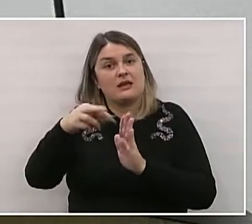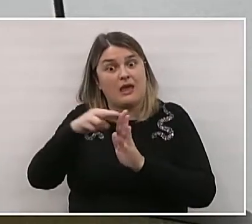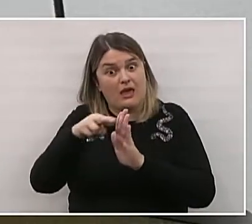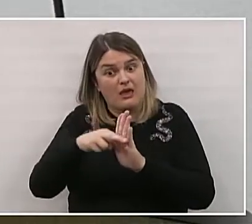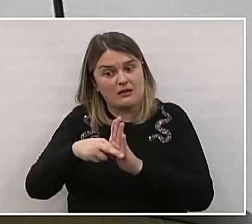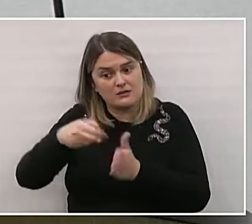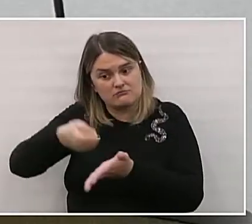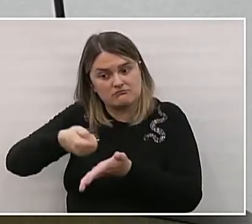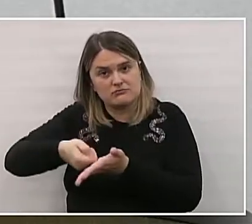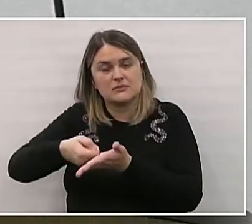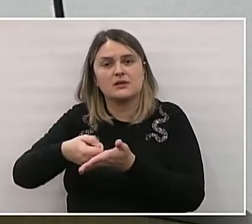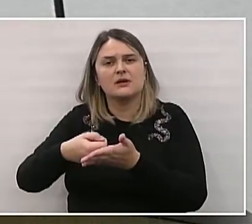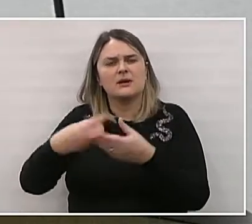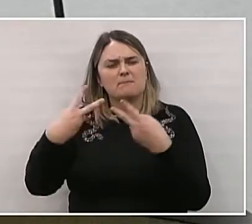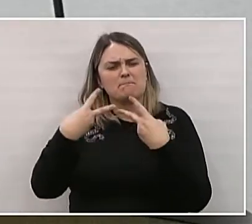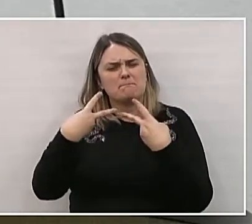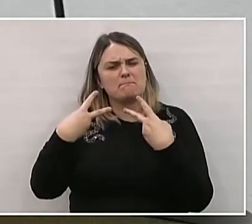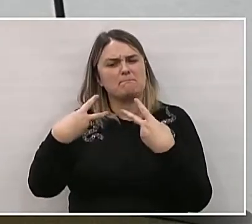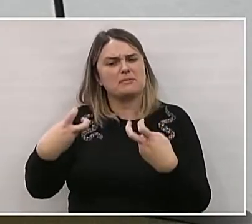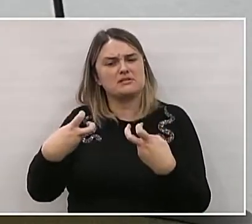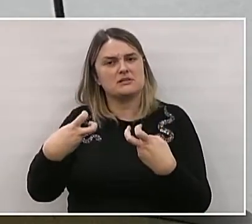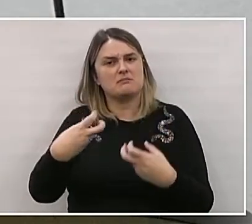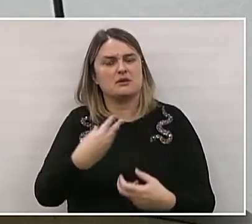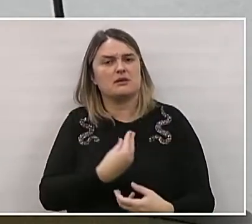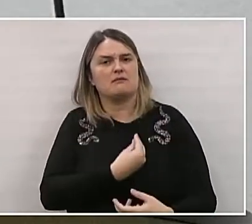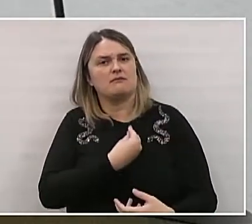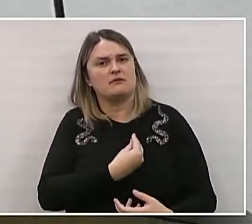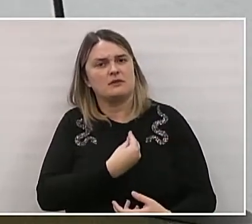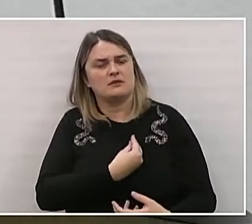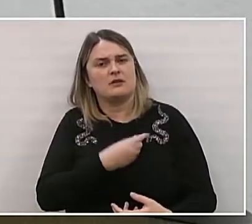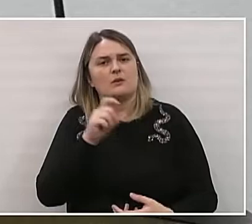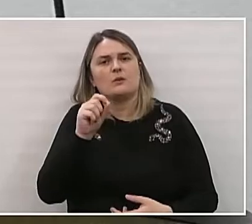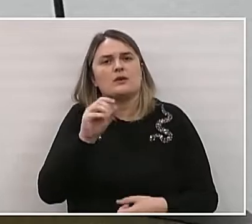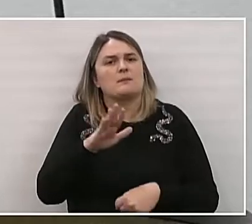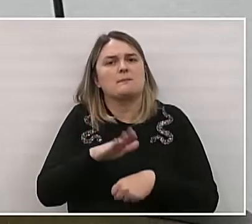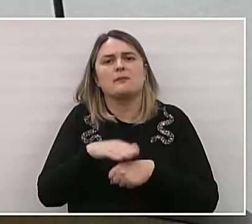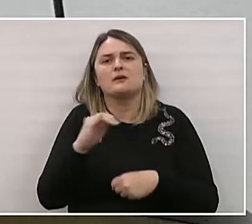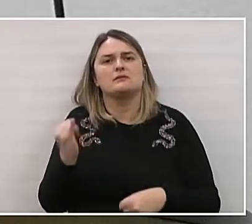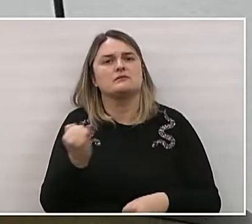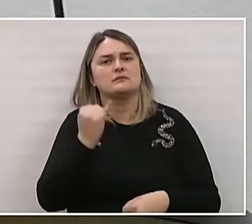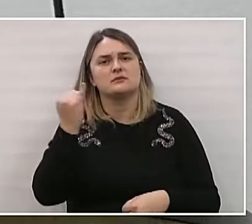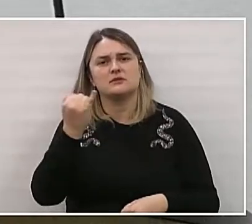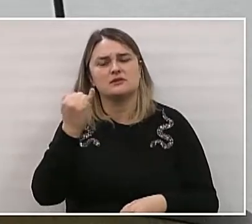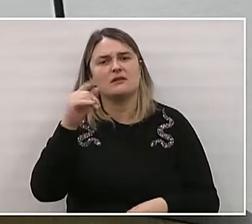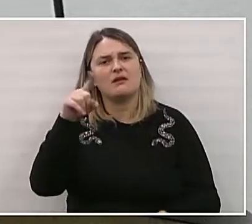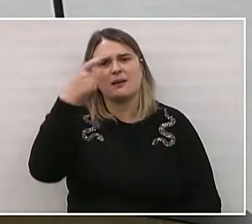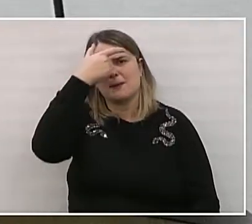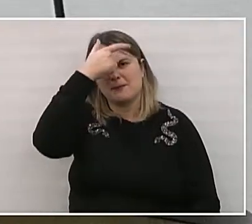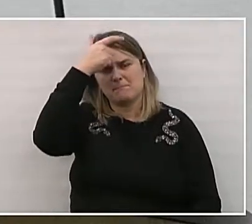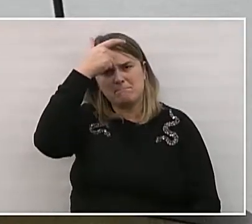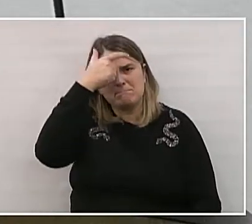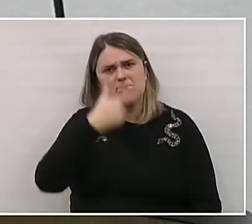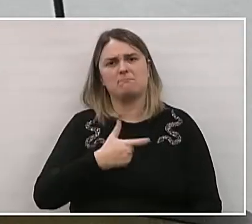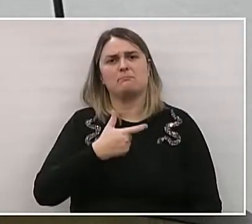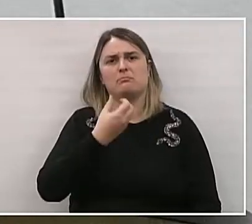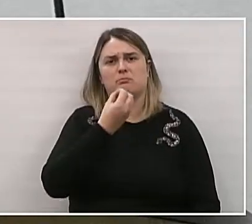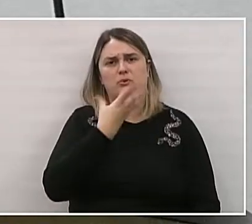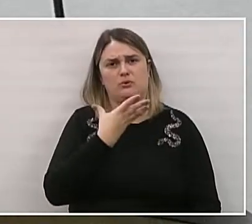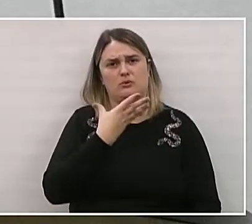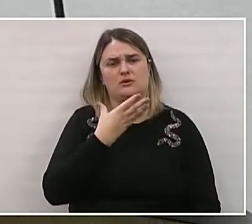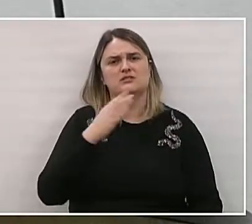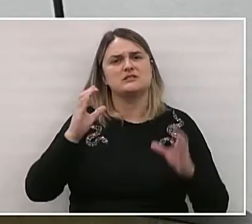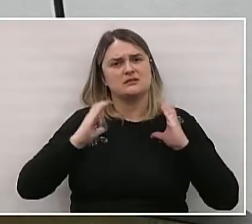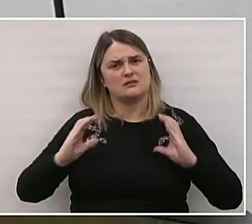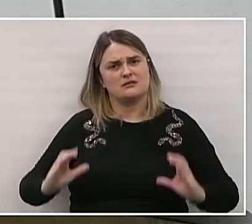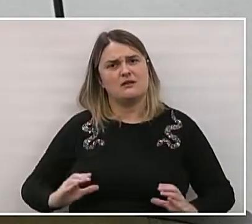me fizeram perceber, até nesta vida, o que mais importa é ser uma pessoa de bem e um cidadão